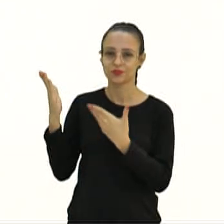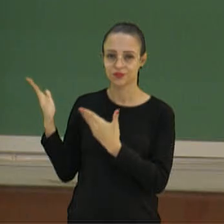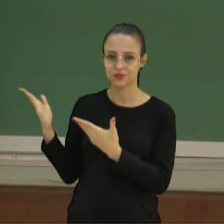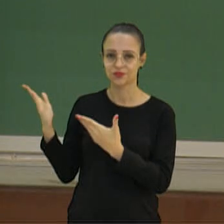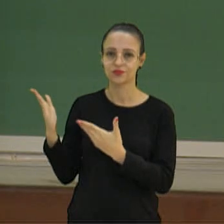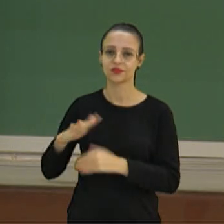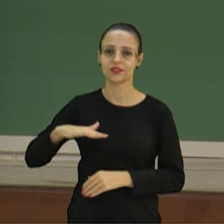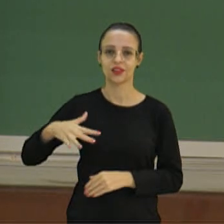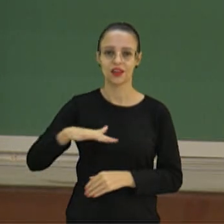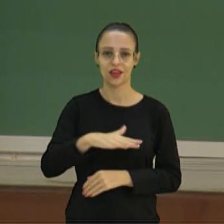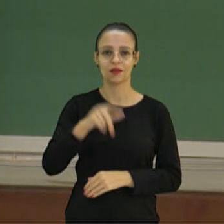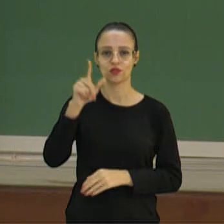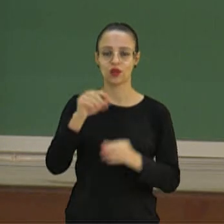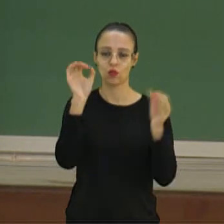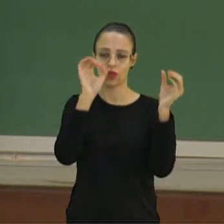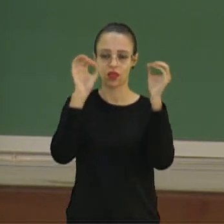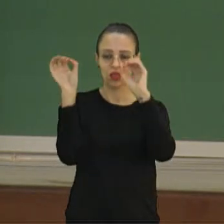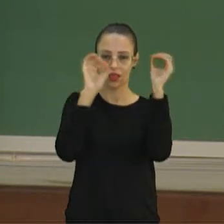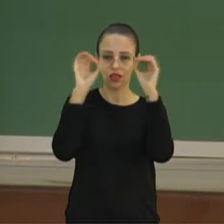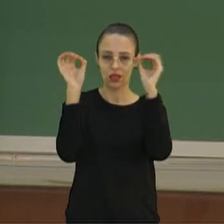esse réptil que é o camaleão.